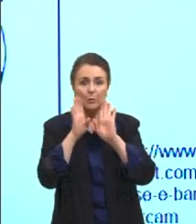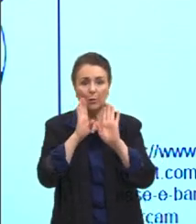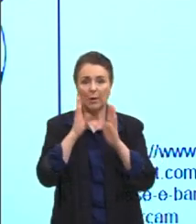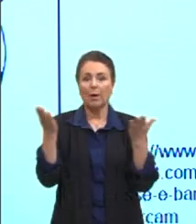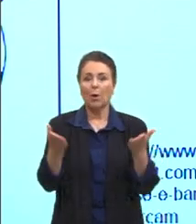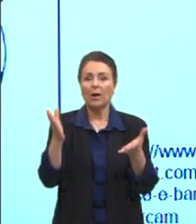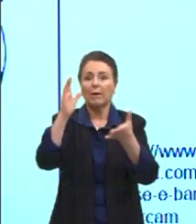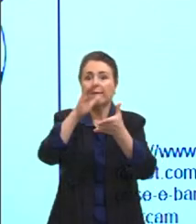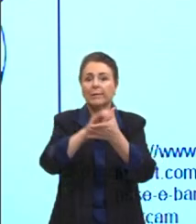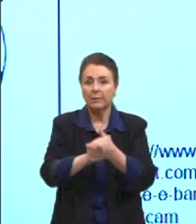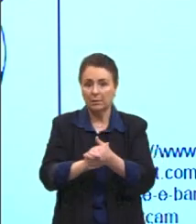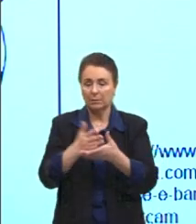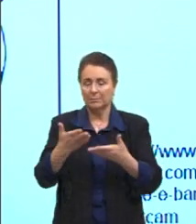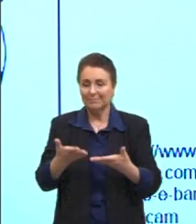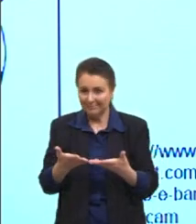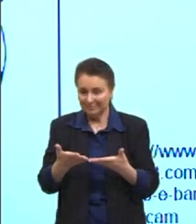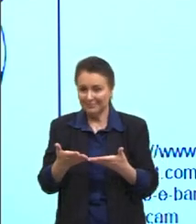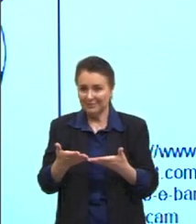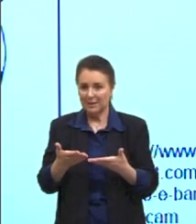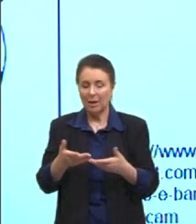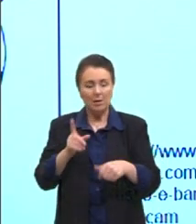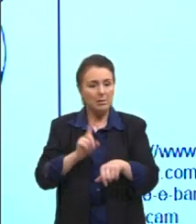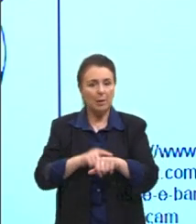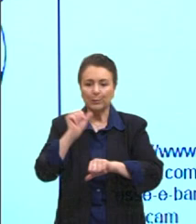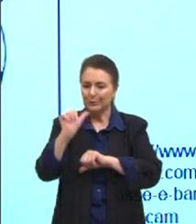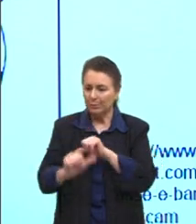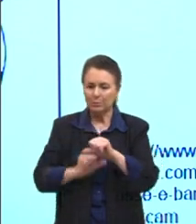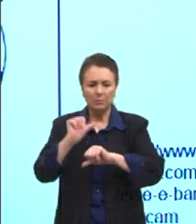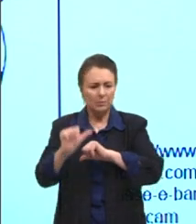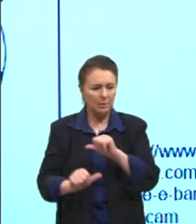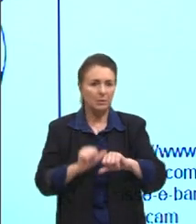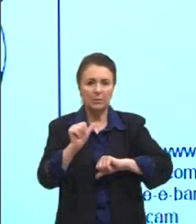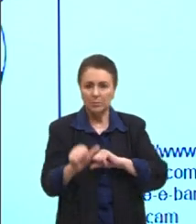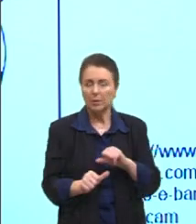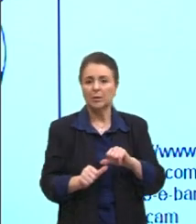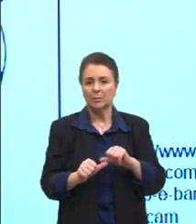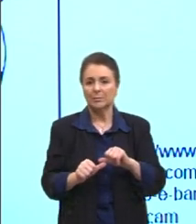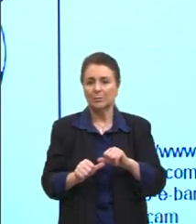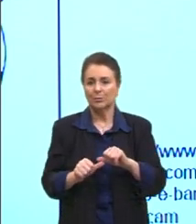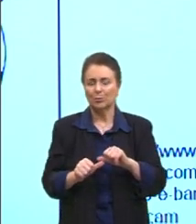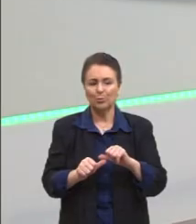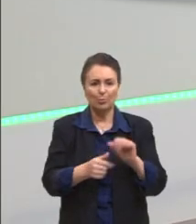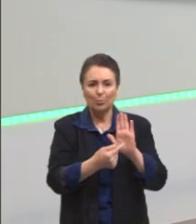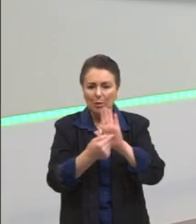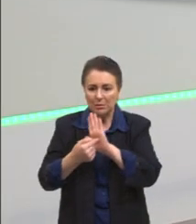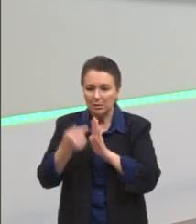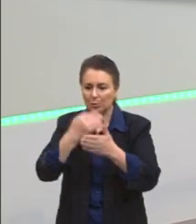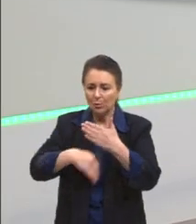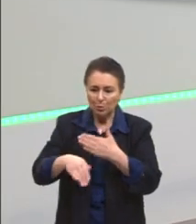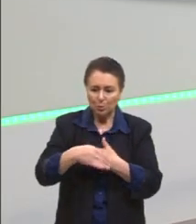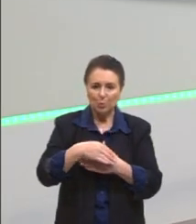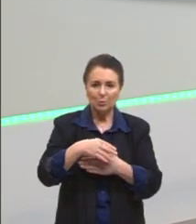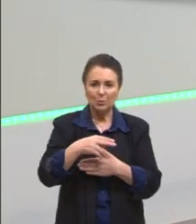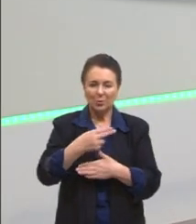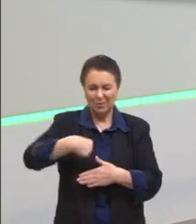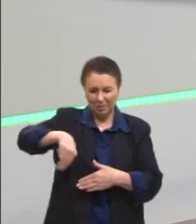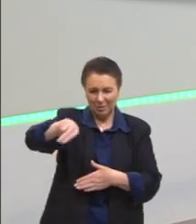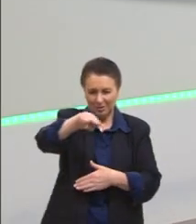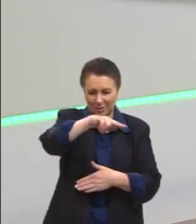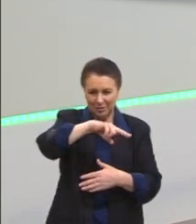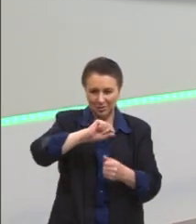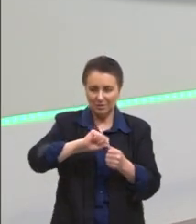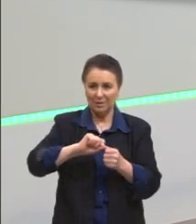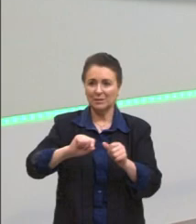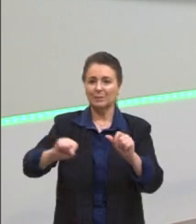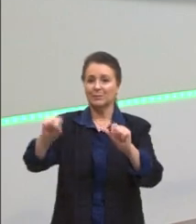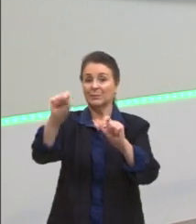nós precisamos estar toda a hora todo momento demonstrando que a gente faz né e também outra charge que que